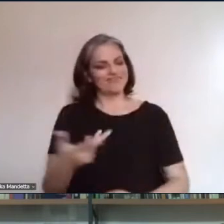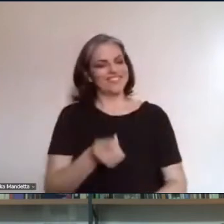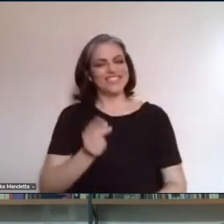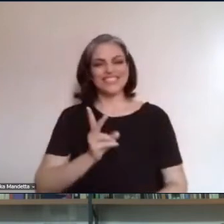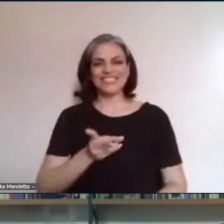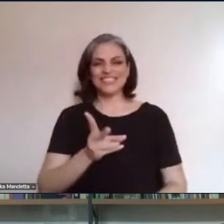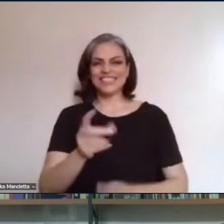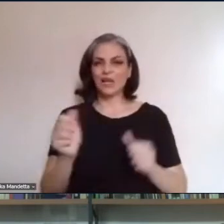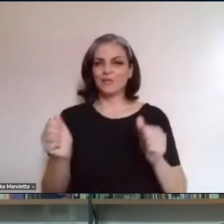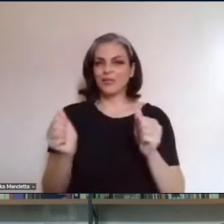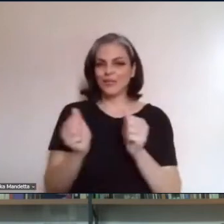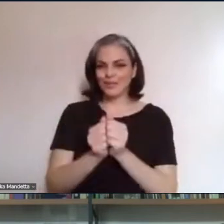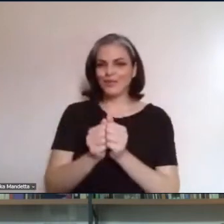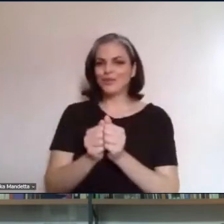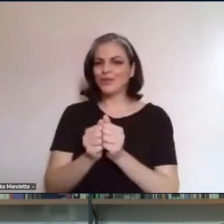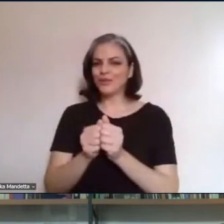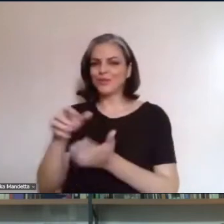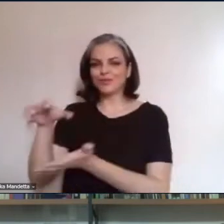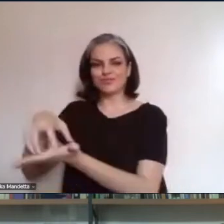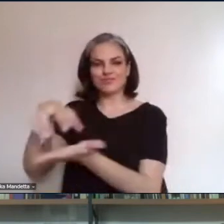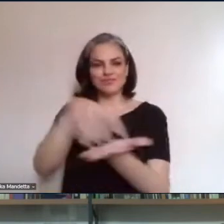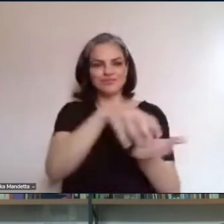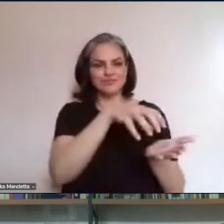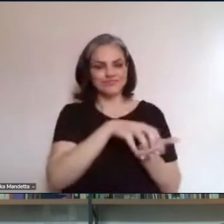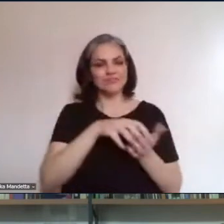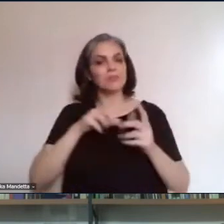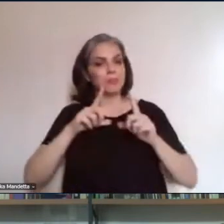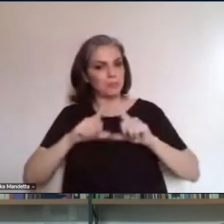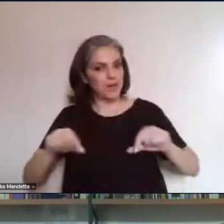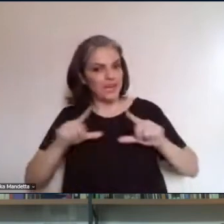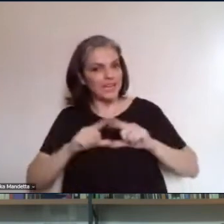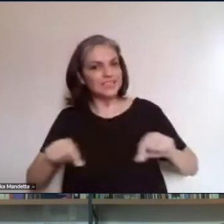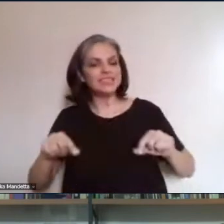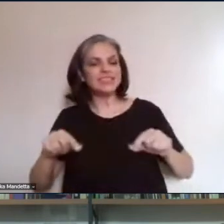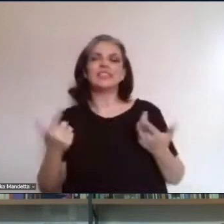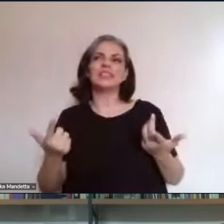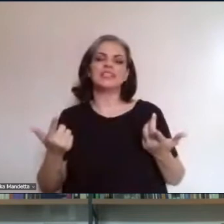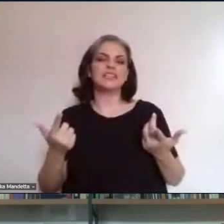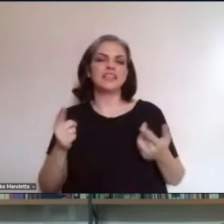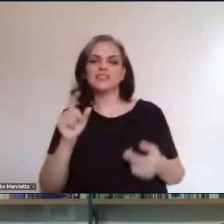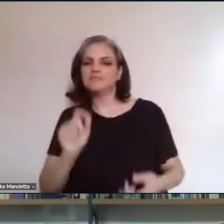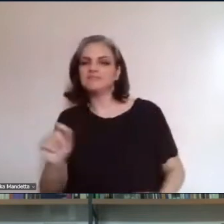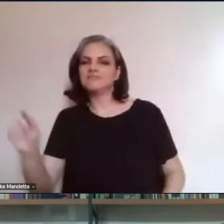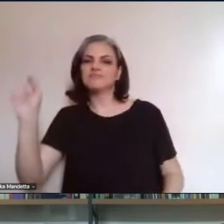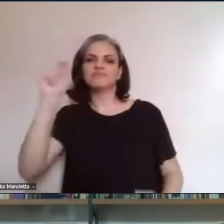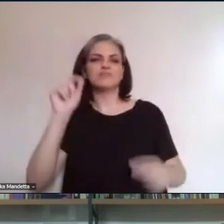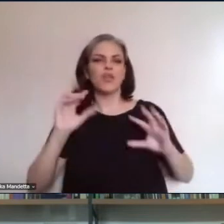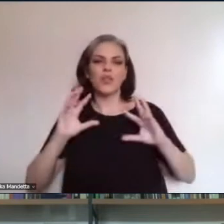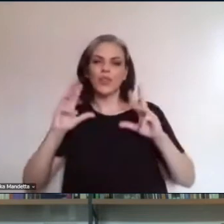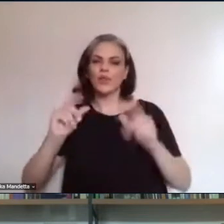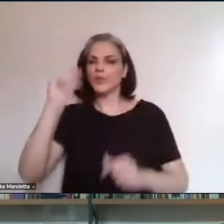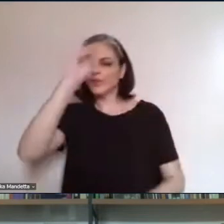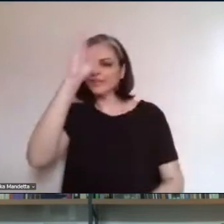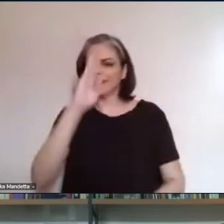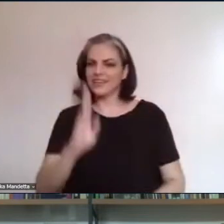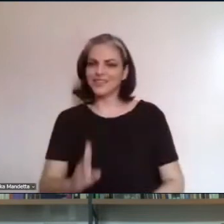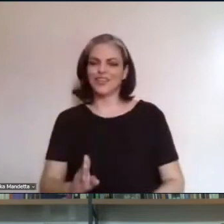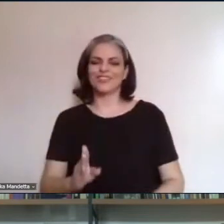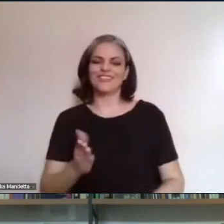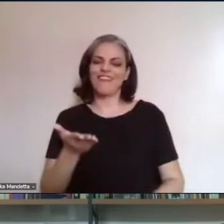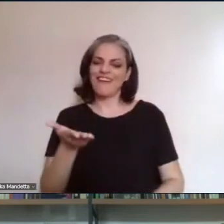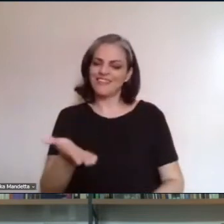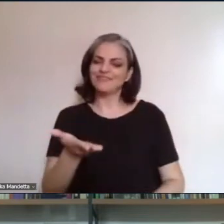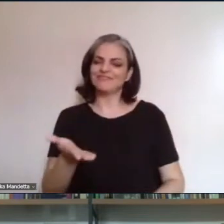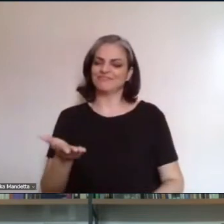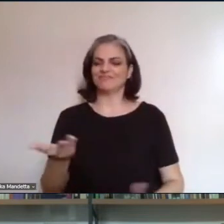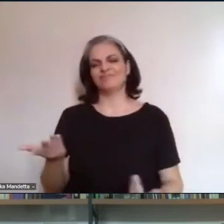junto aos órgãos, de Brasília e todos os órgãos praticamente nacionais, que a abrangência,